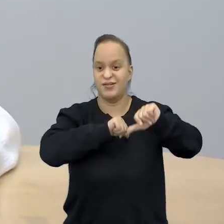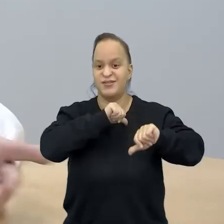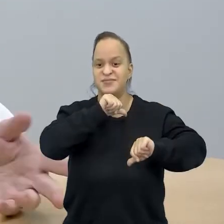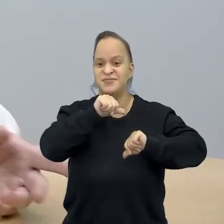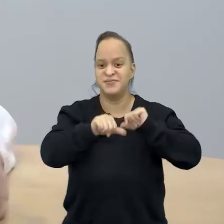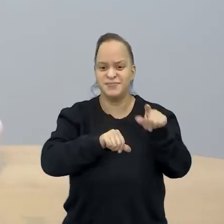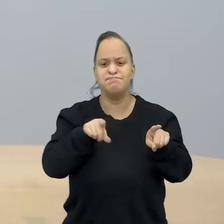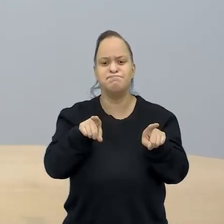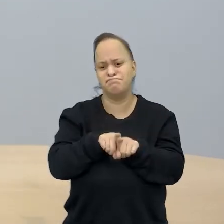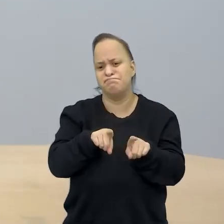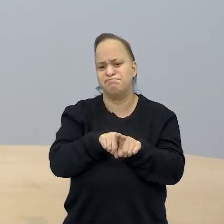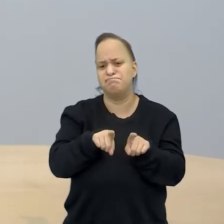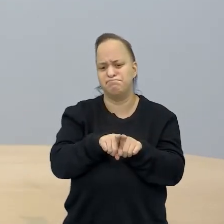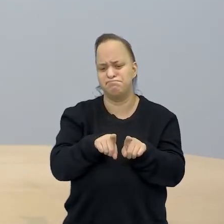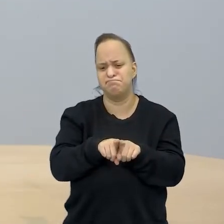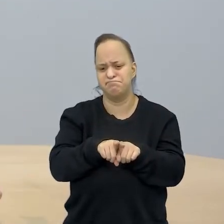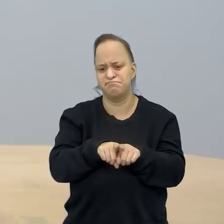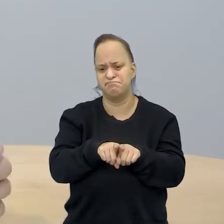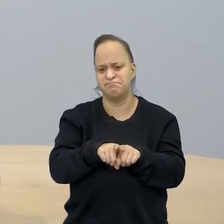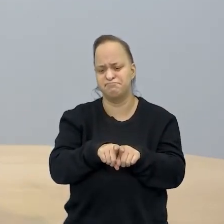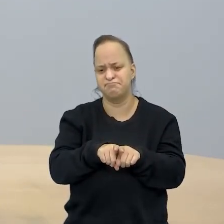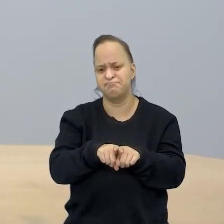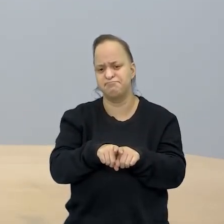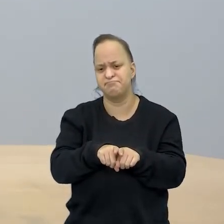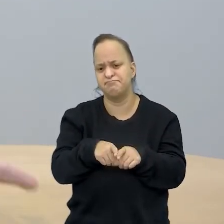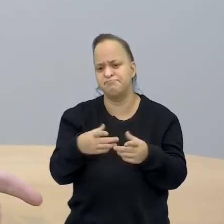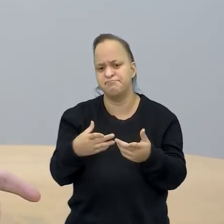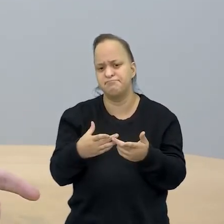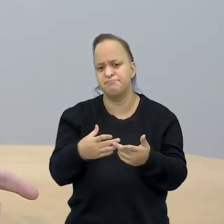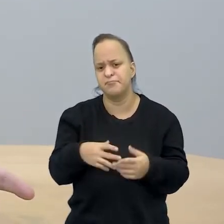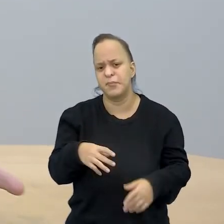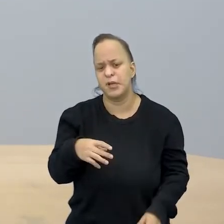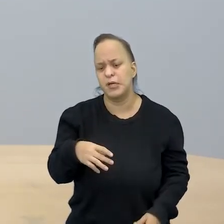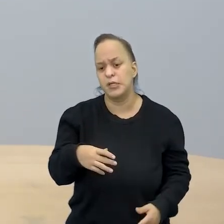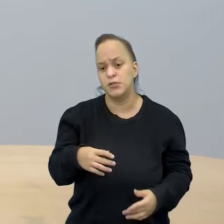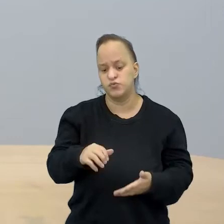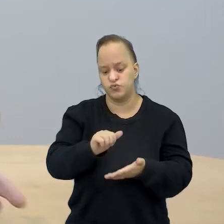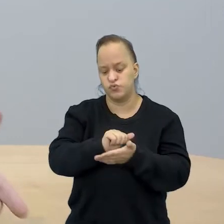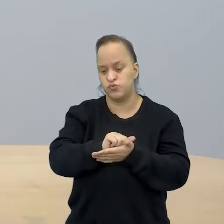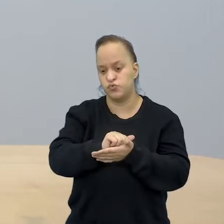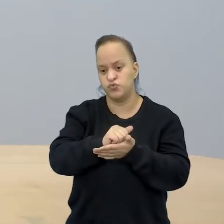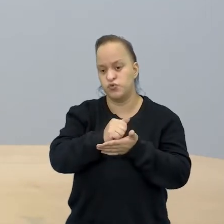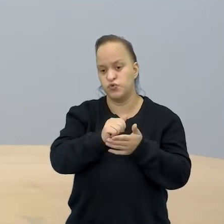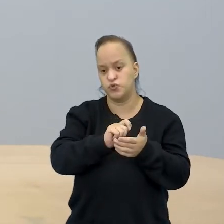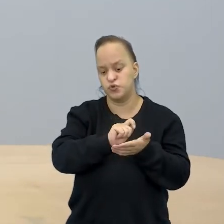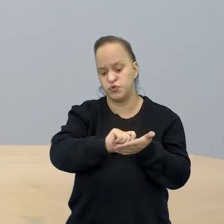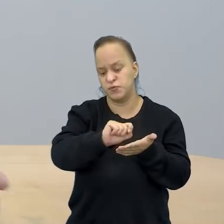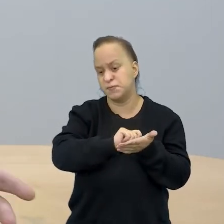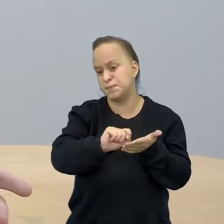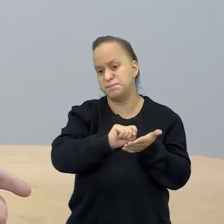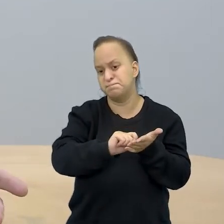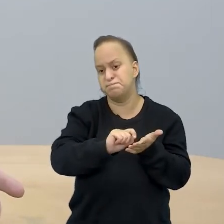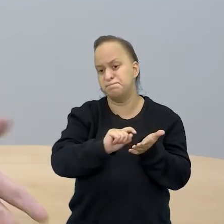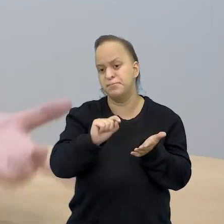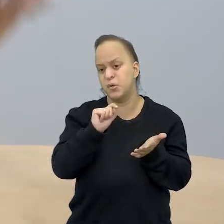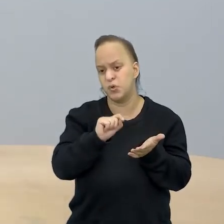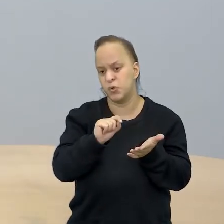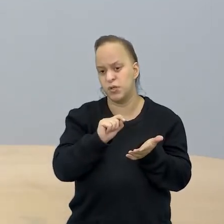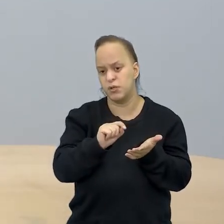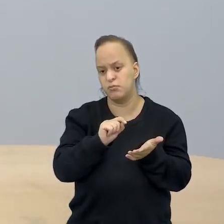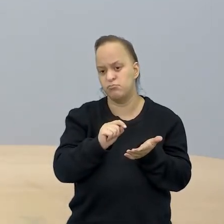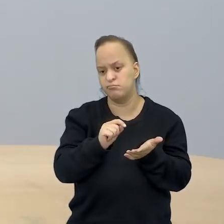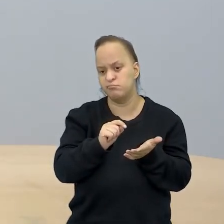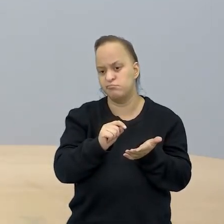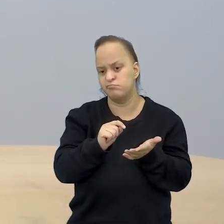né? No fundo é isso que pelo menos no discurso, né, as instituições penais almejam.